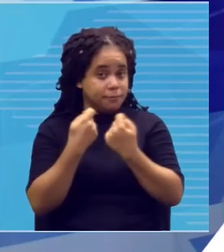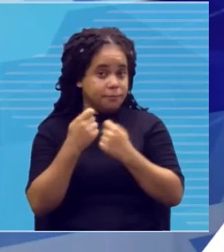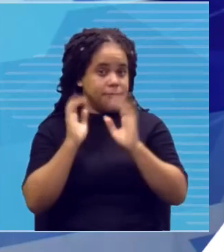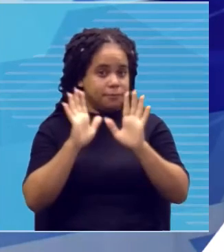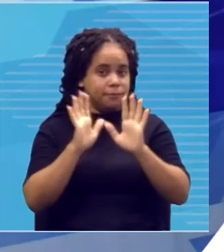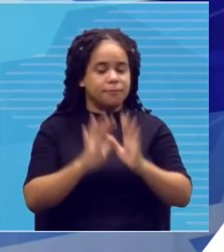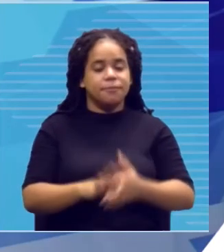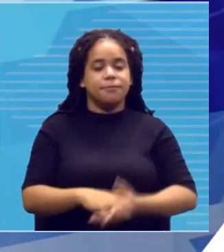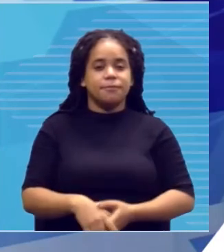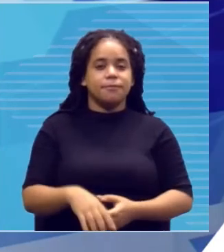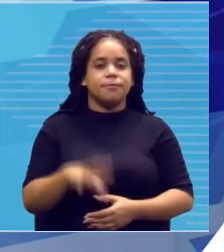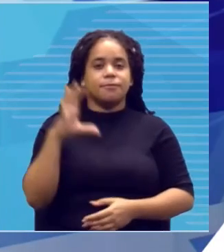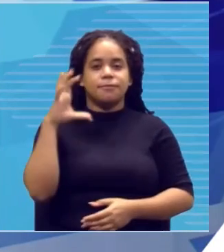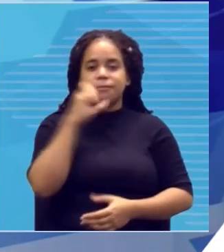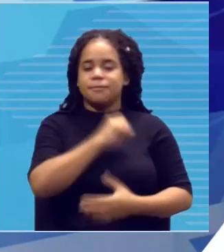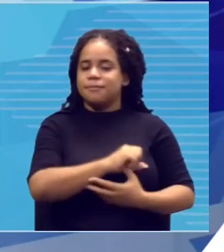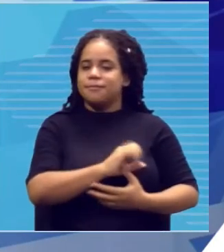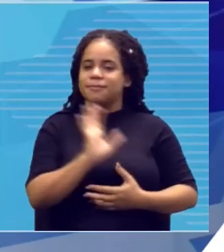valeu